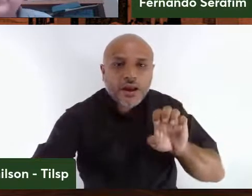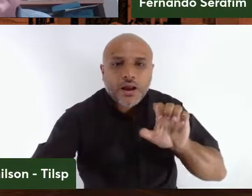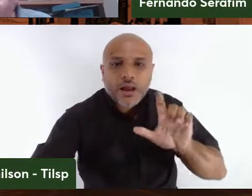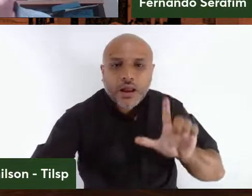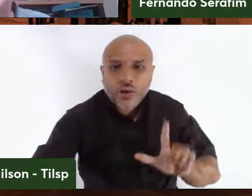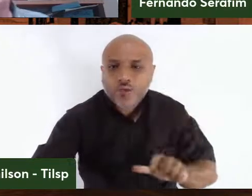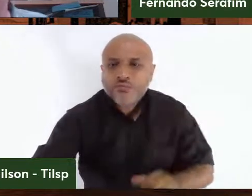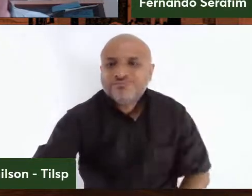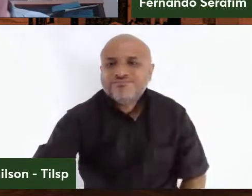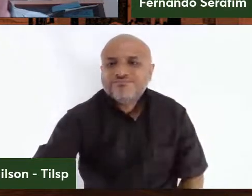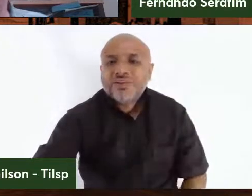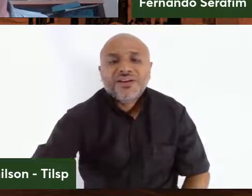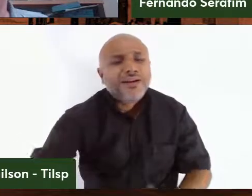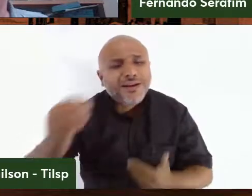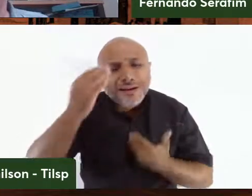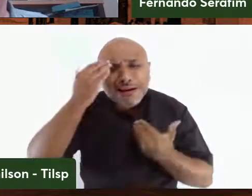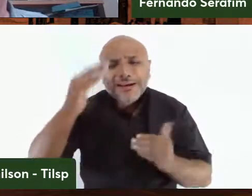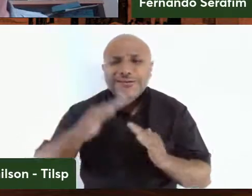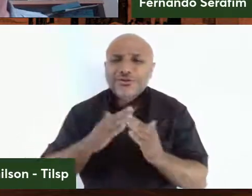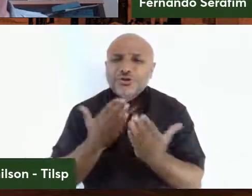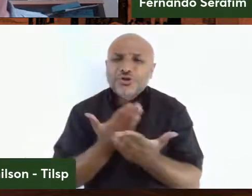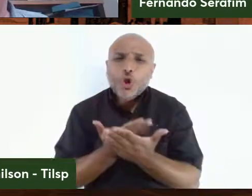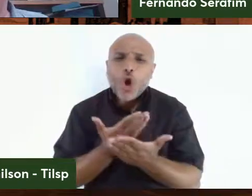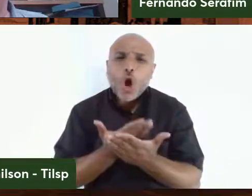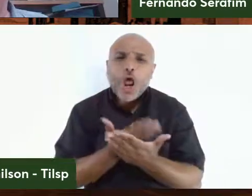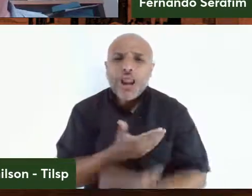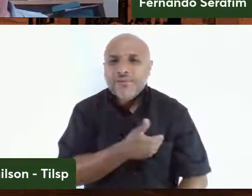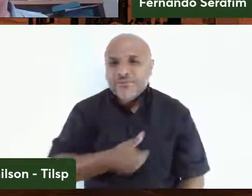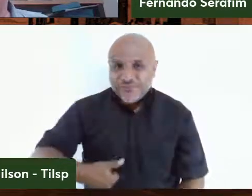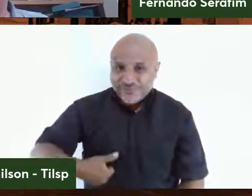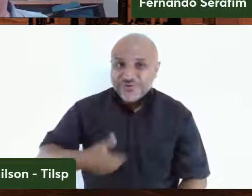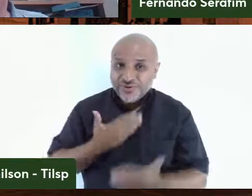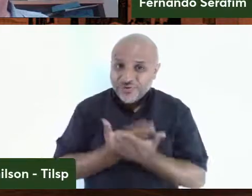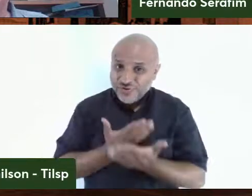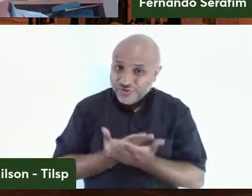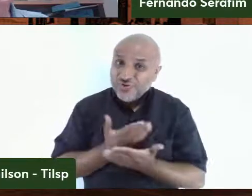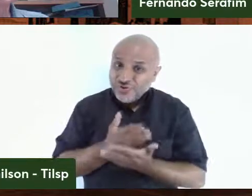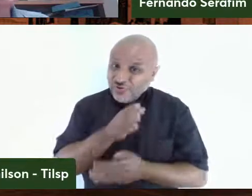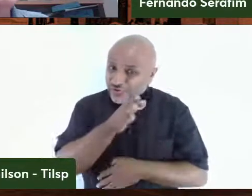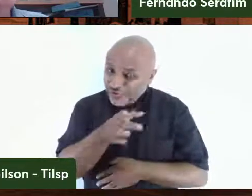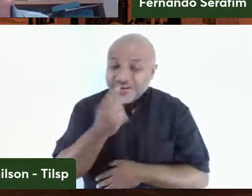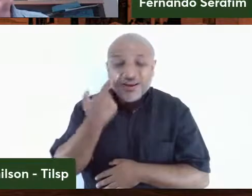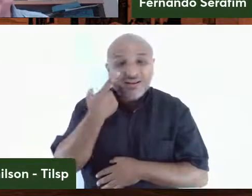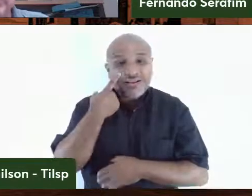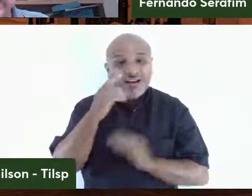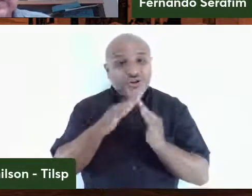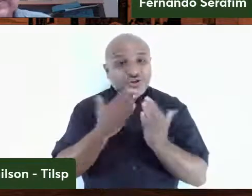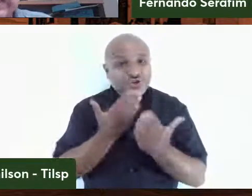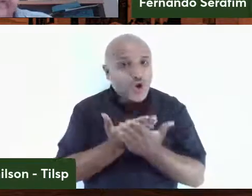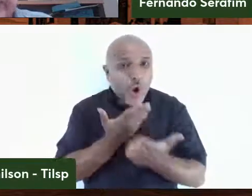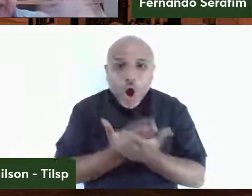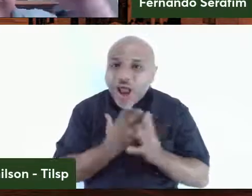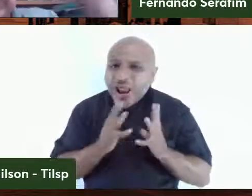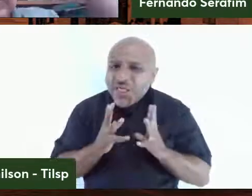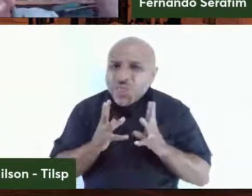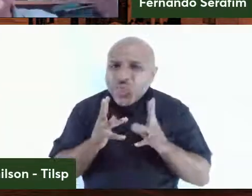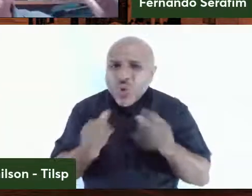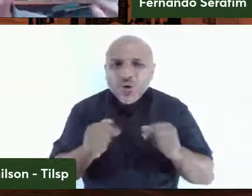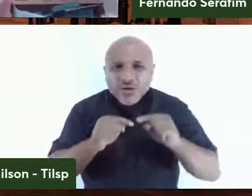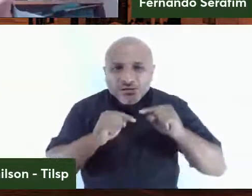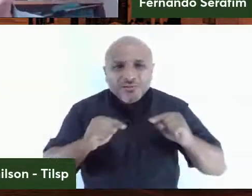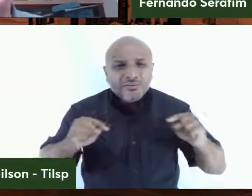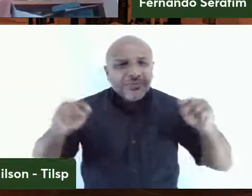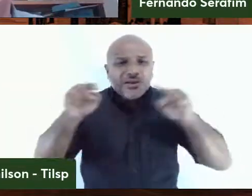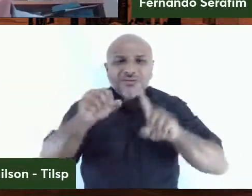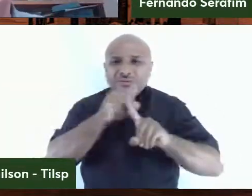graças à escola pública, que eu estudei em escola pública, e na escola pública todas a pirâmide